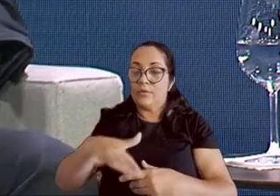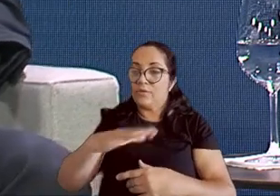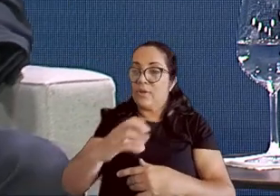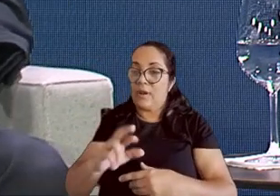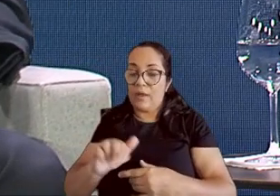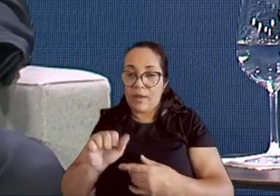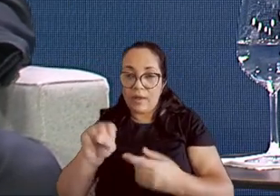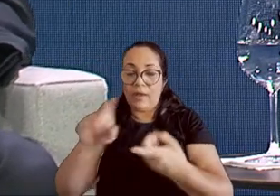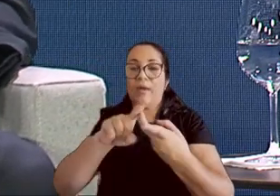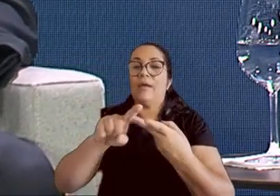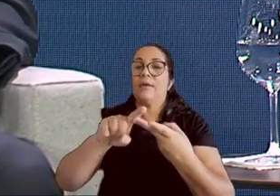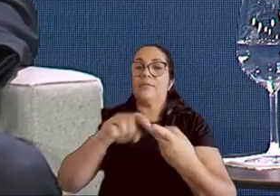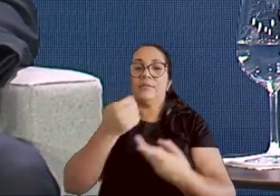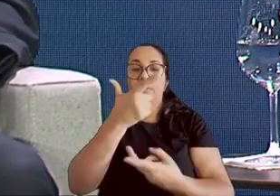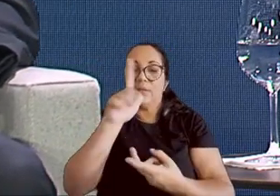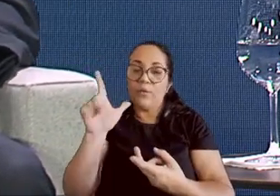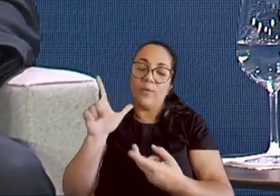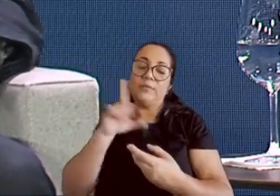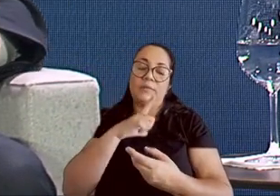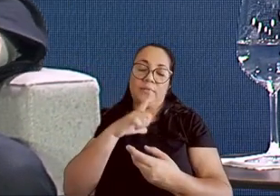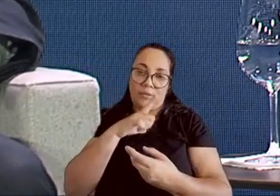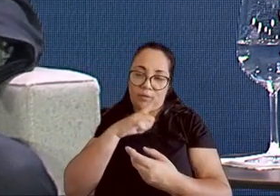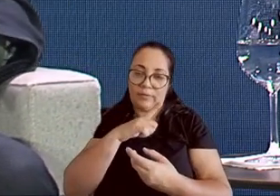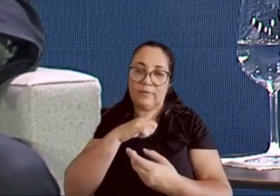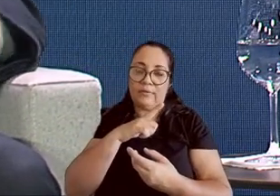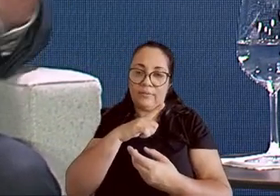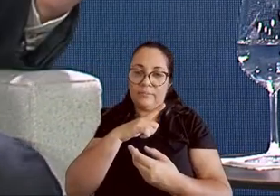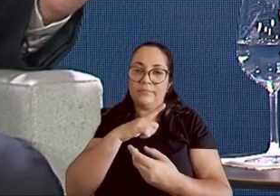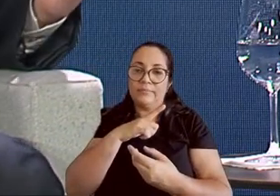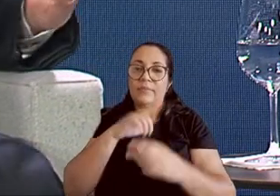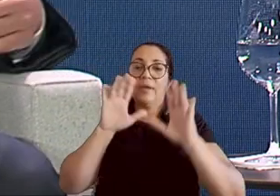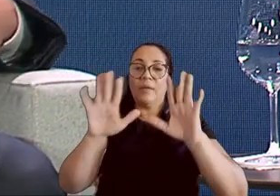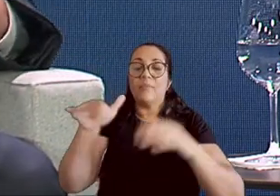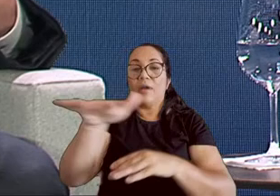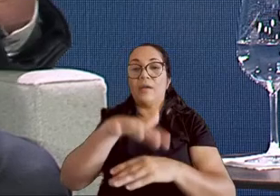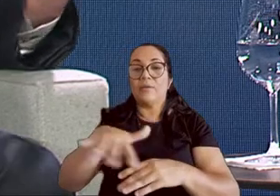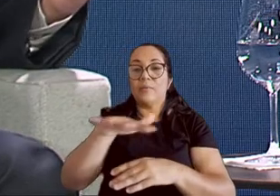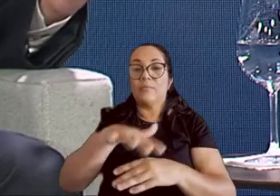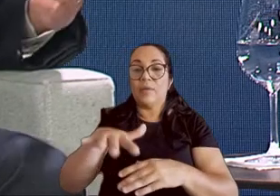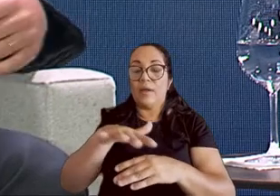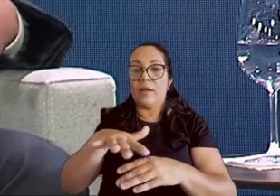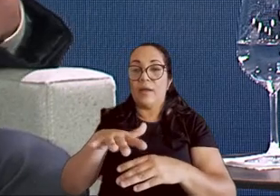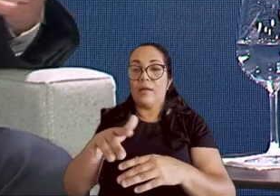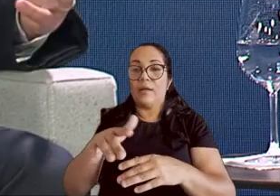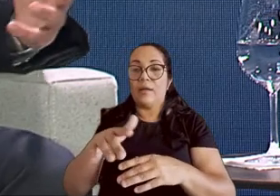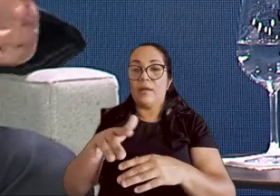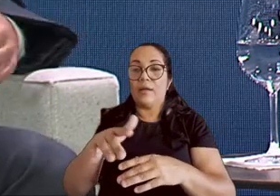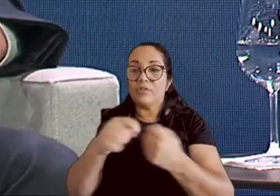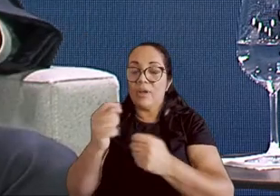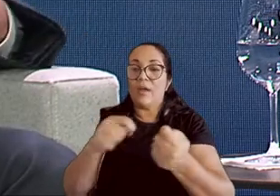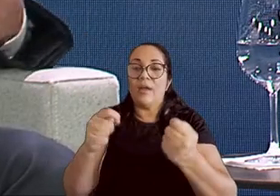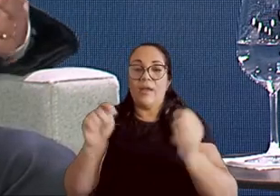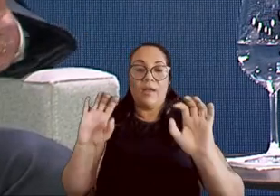toda essa criação do fiago o próprio mercado de eventos também com excelência não né ficou muito maior tem muito mais emissão é muito mais